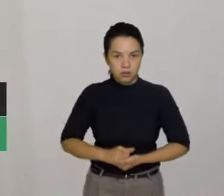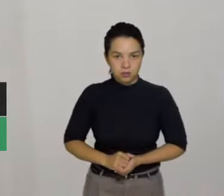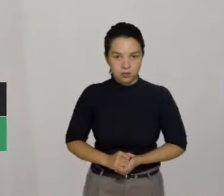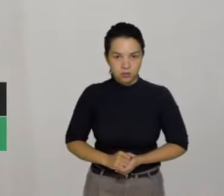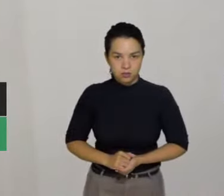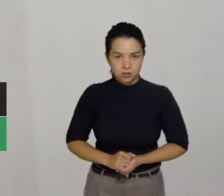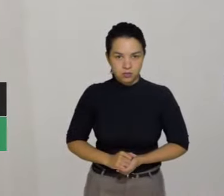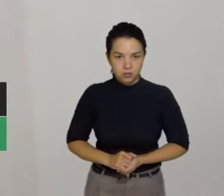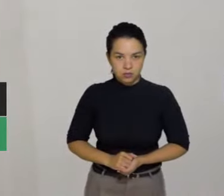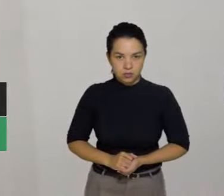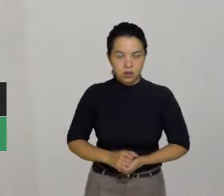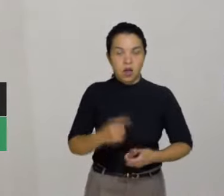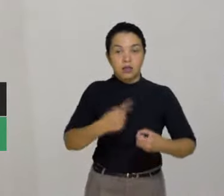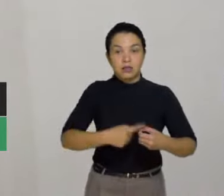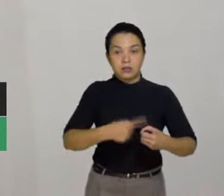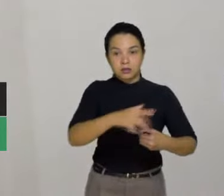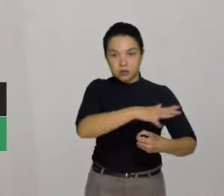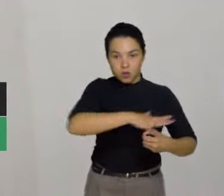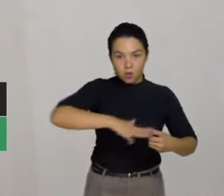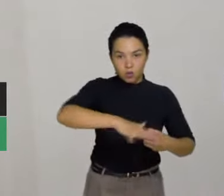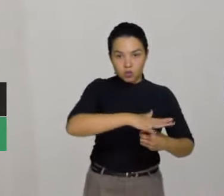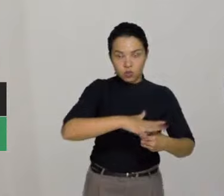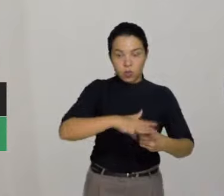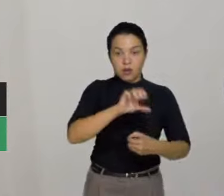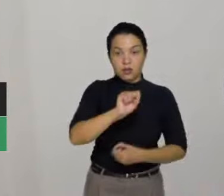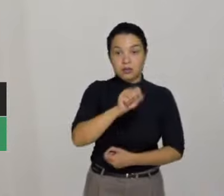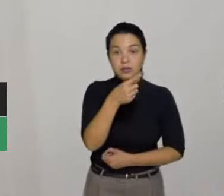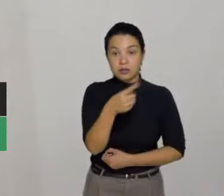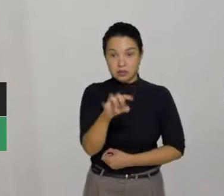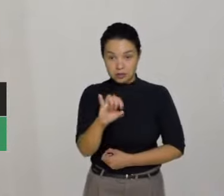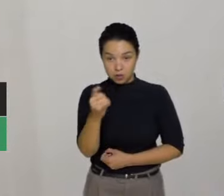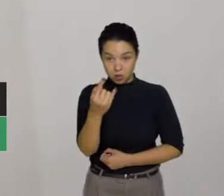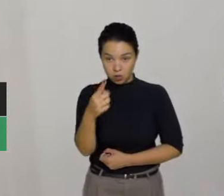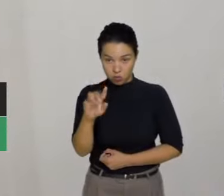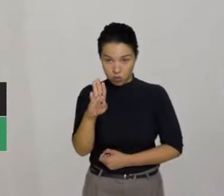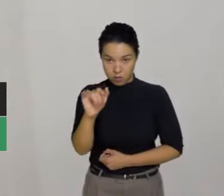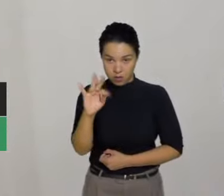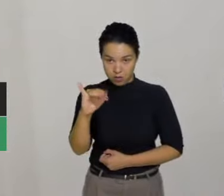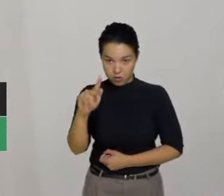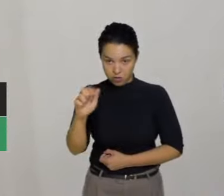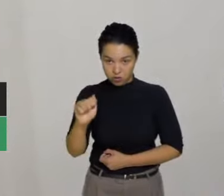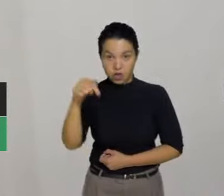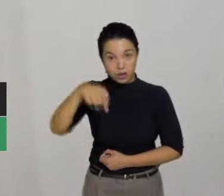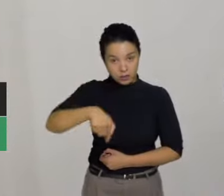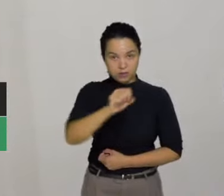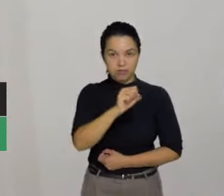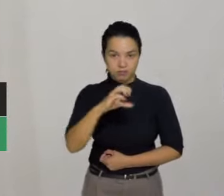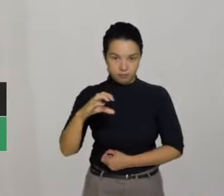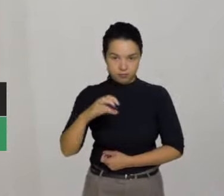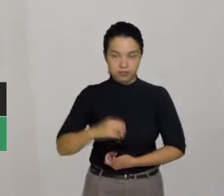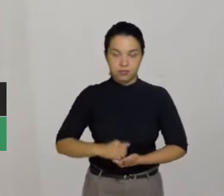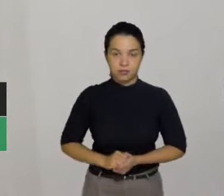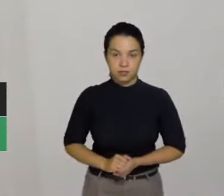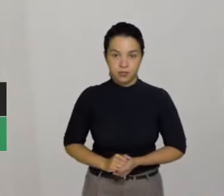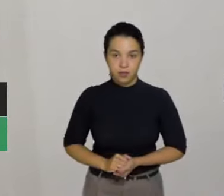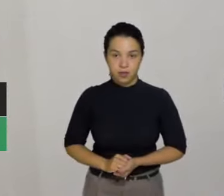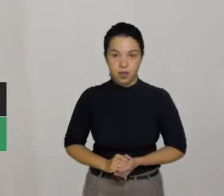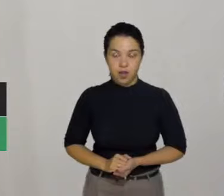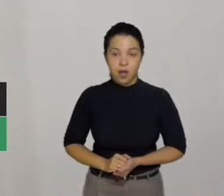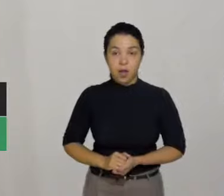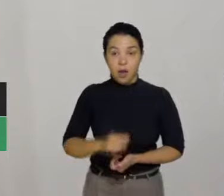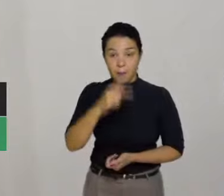incrustada no território do município de São João Batista, no estado de Santa Catarina. Os primeiros imigrantes italianos